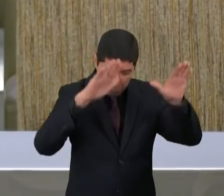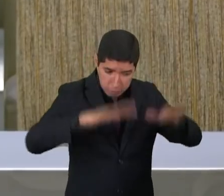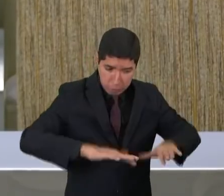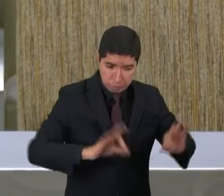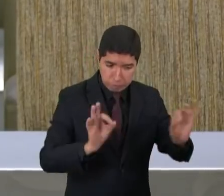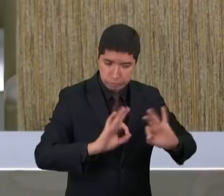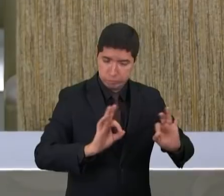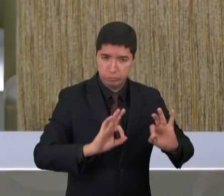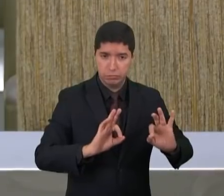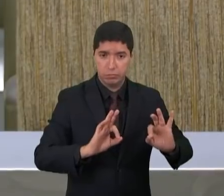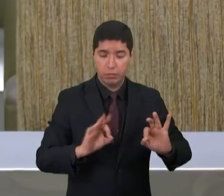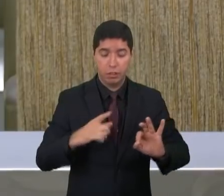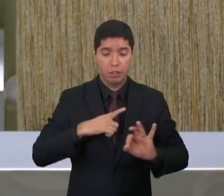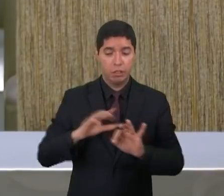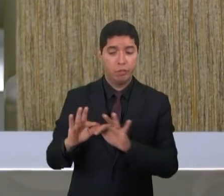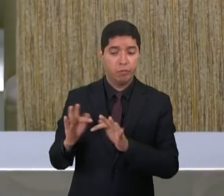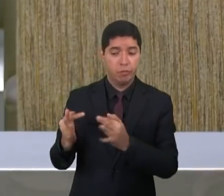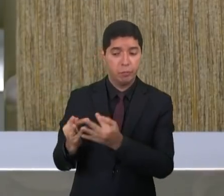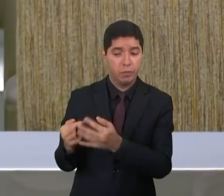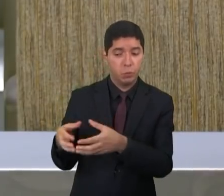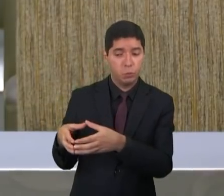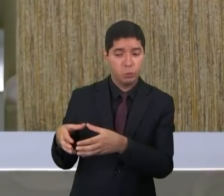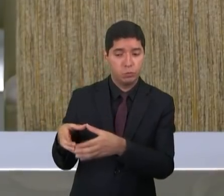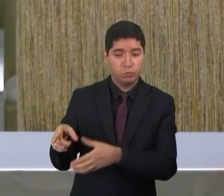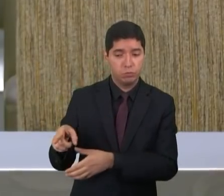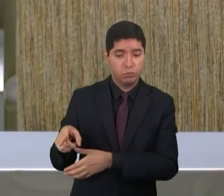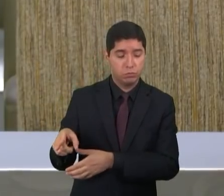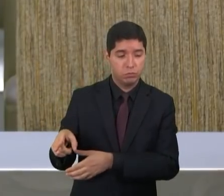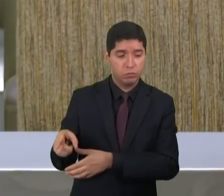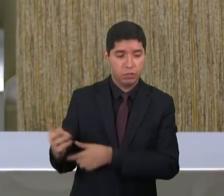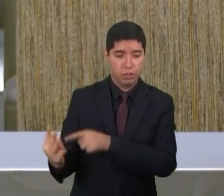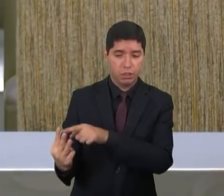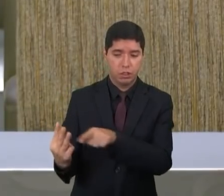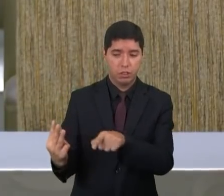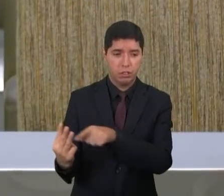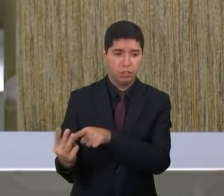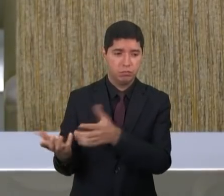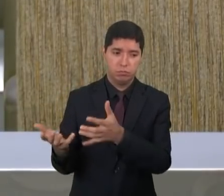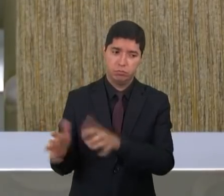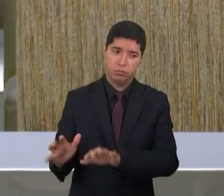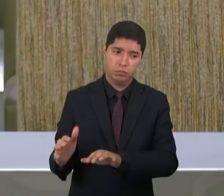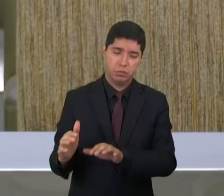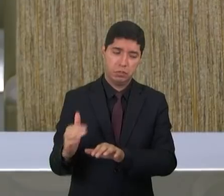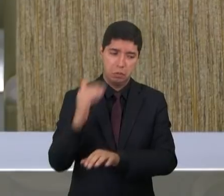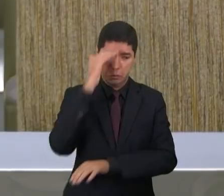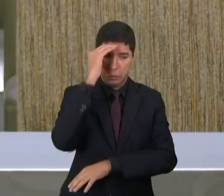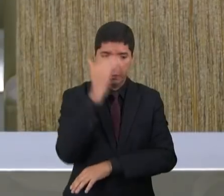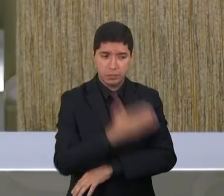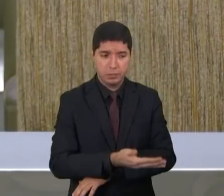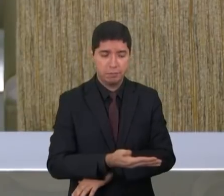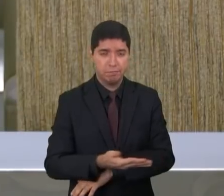Olha, Senhor, tem uma família aí que não está fazendo, rei, o que você quer.